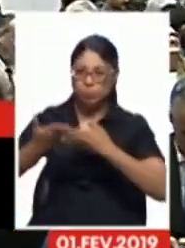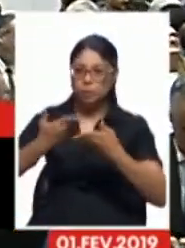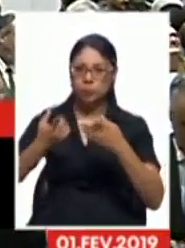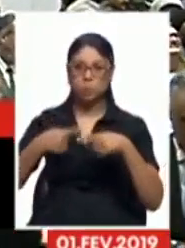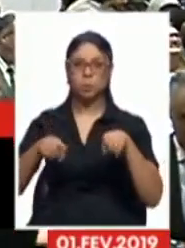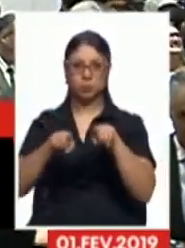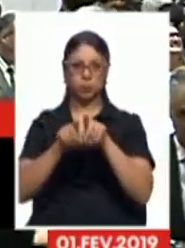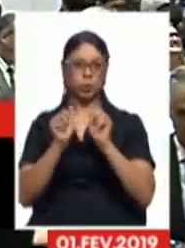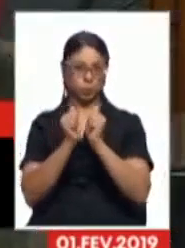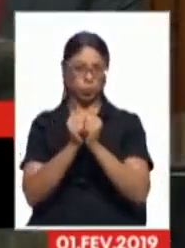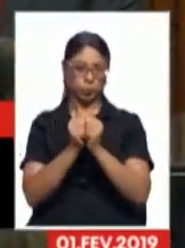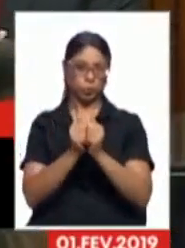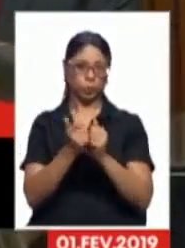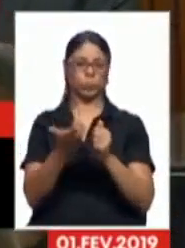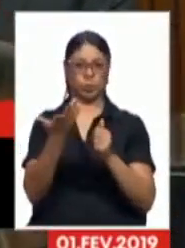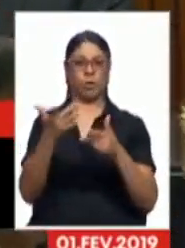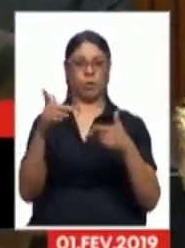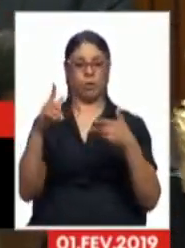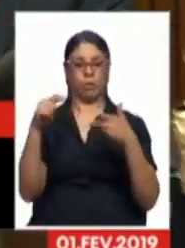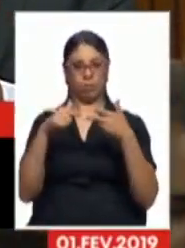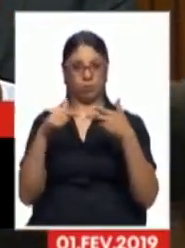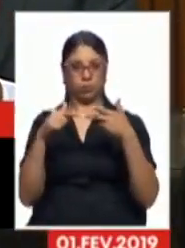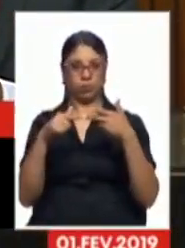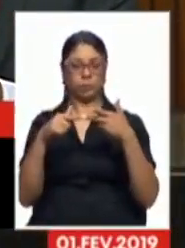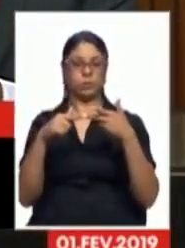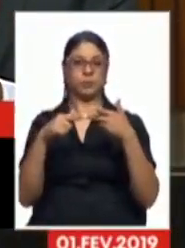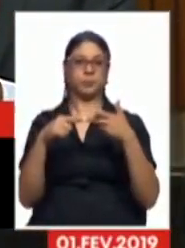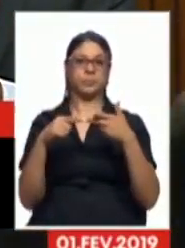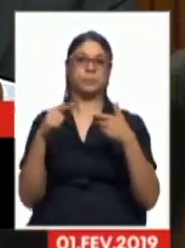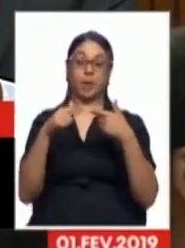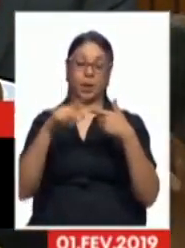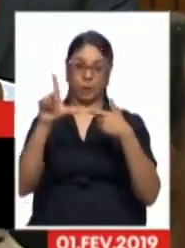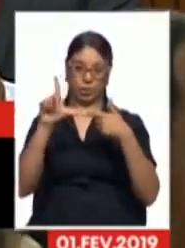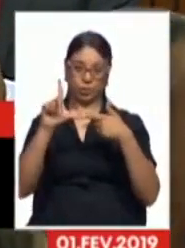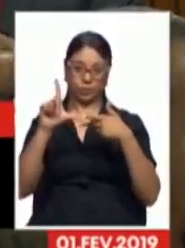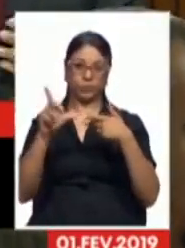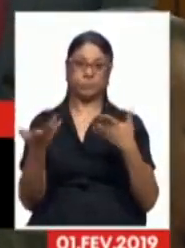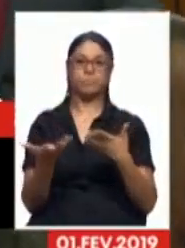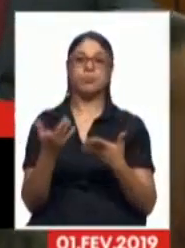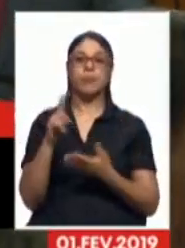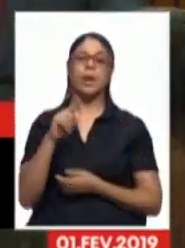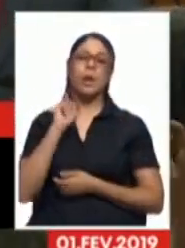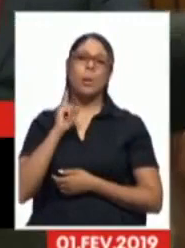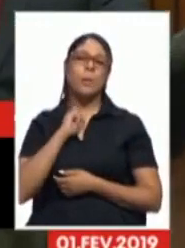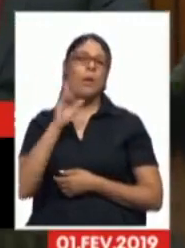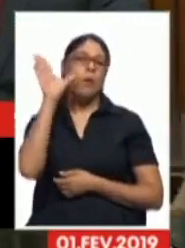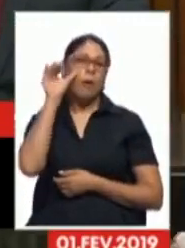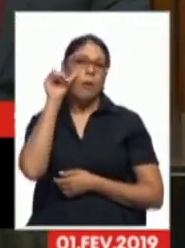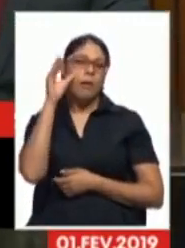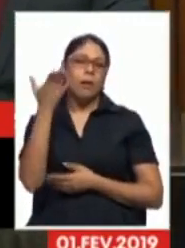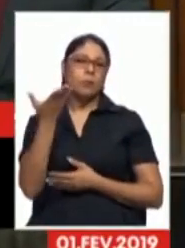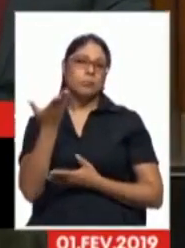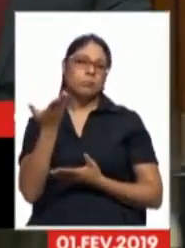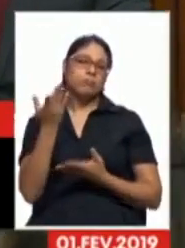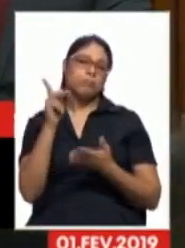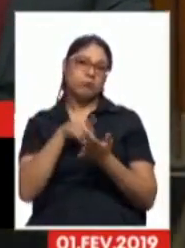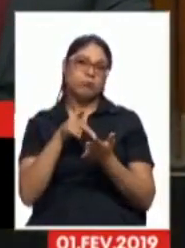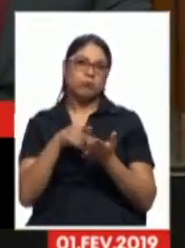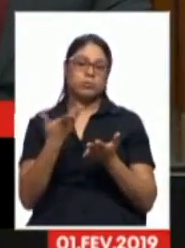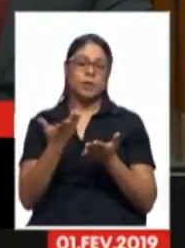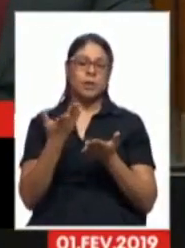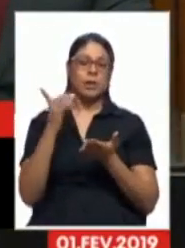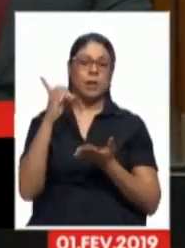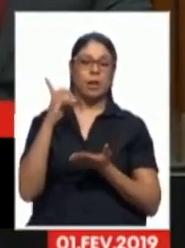com o Legislativo. Em síntese, Joanita e mineiros que nos assistem, o que mais chama atenção nesse discurso do